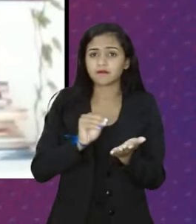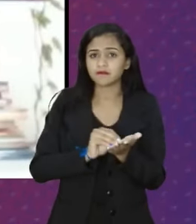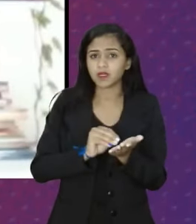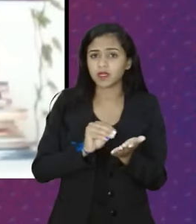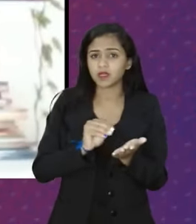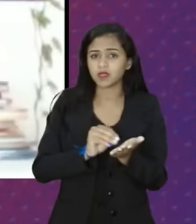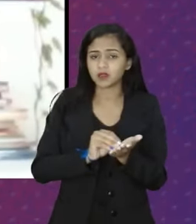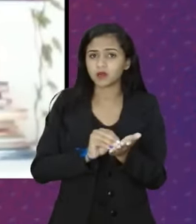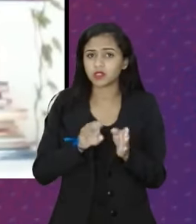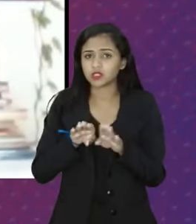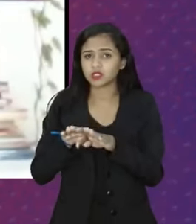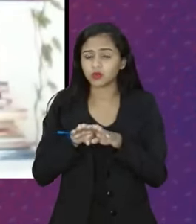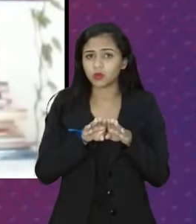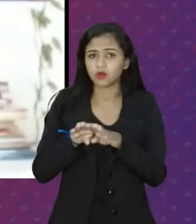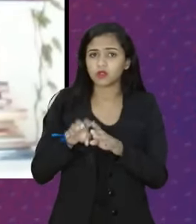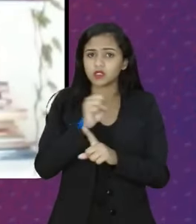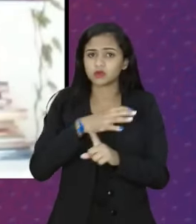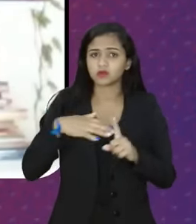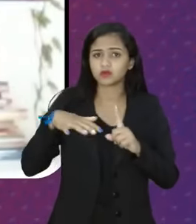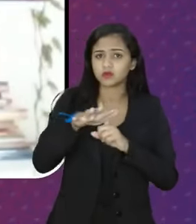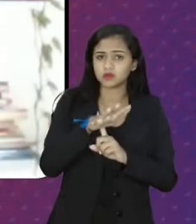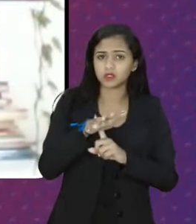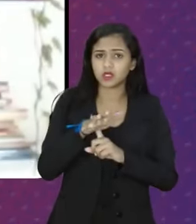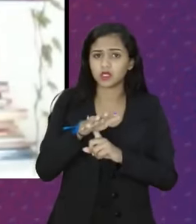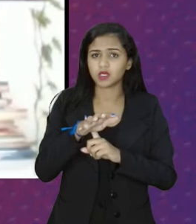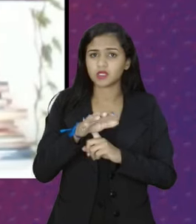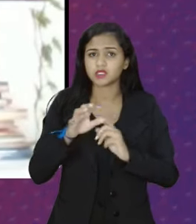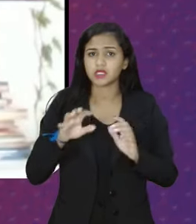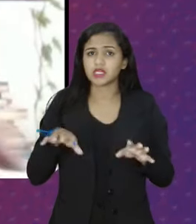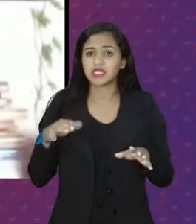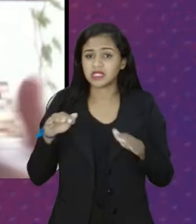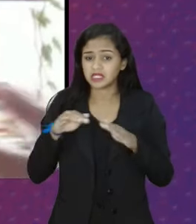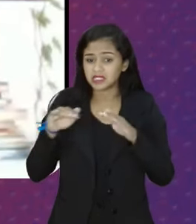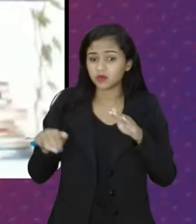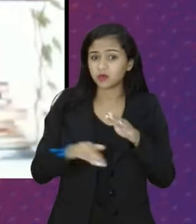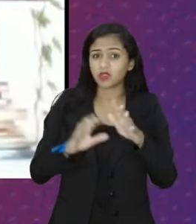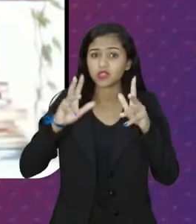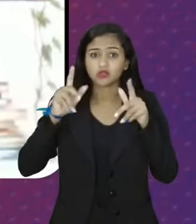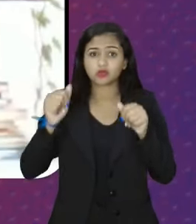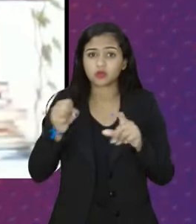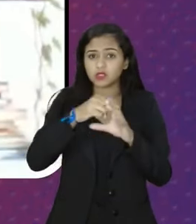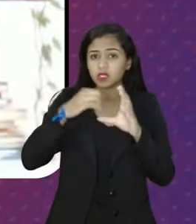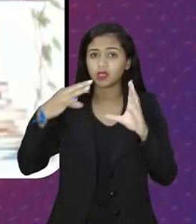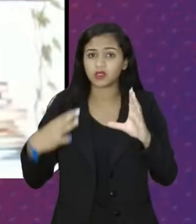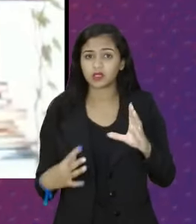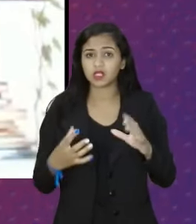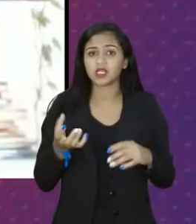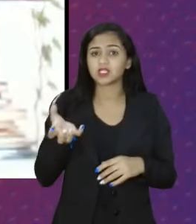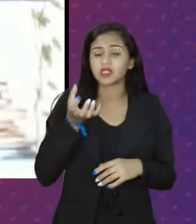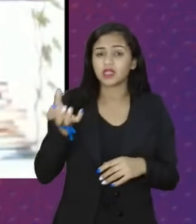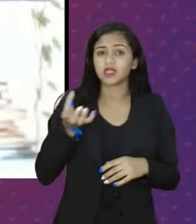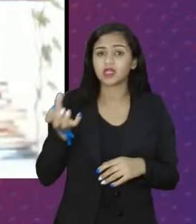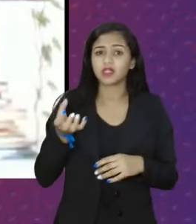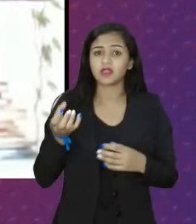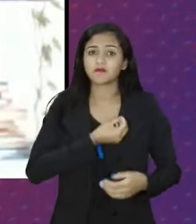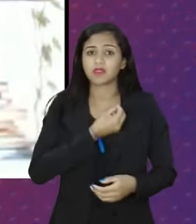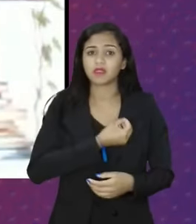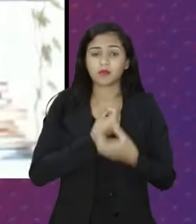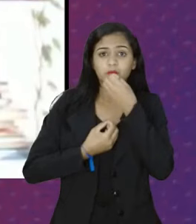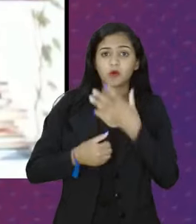e desigualdades de todas as características e permitir maior bem-estar de vida